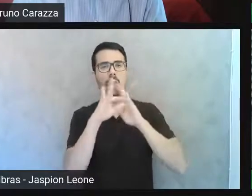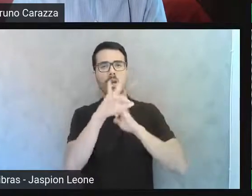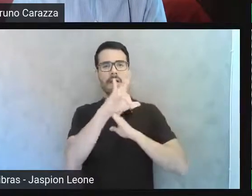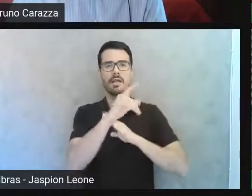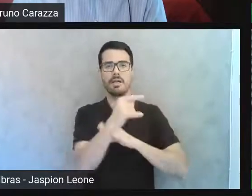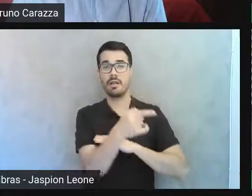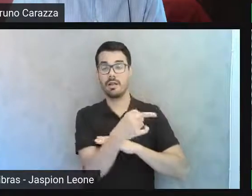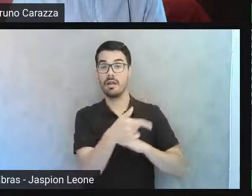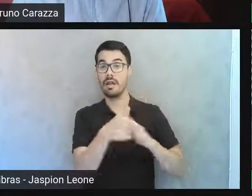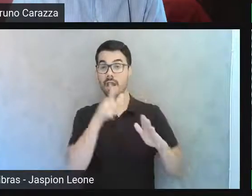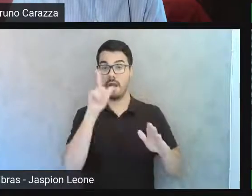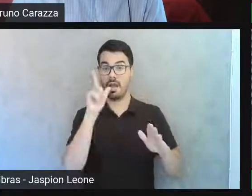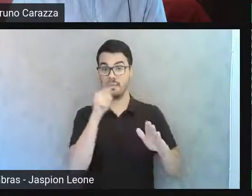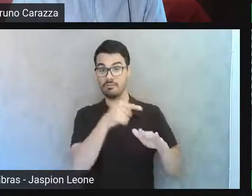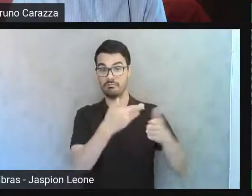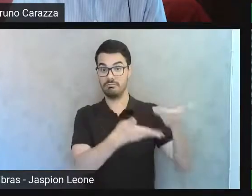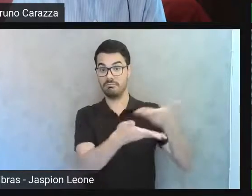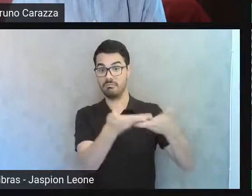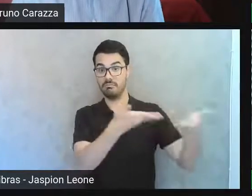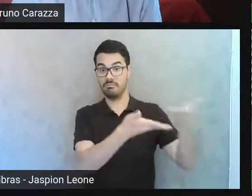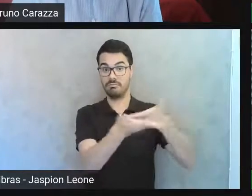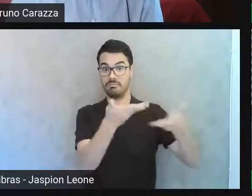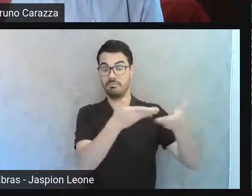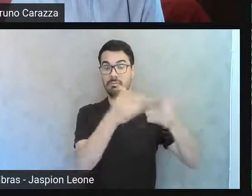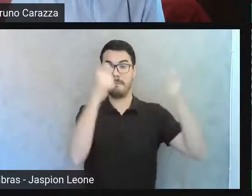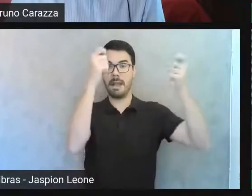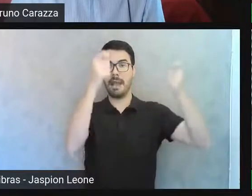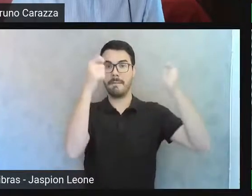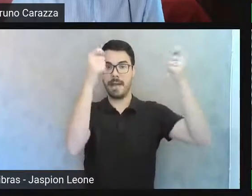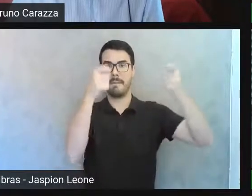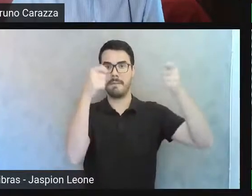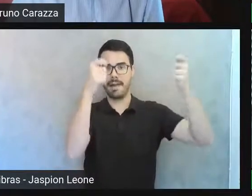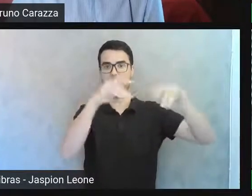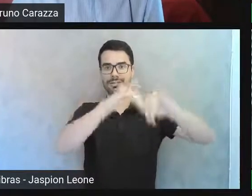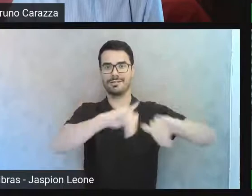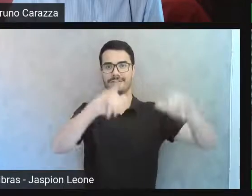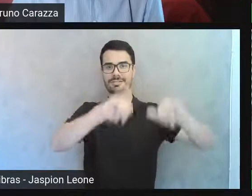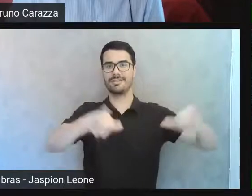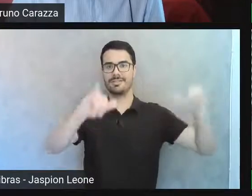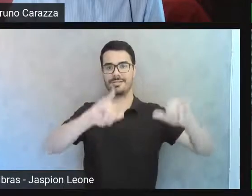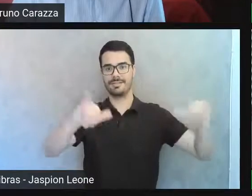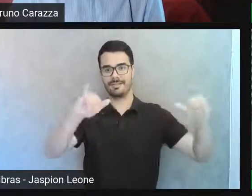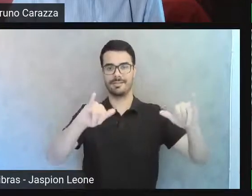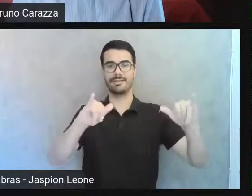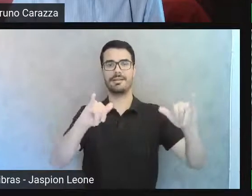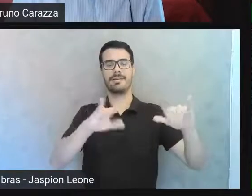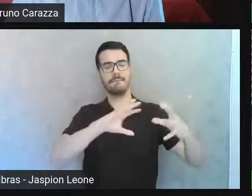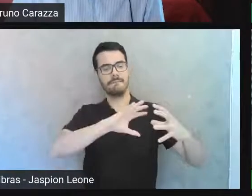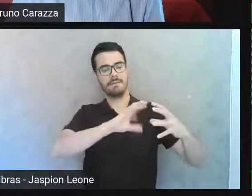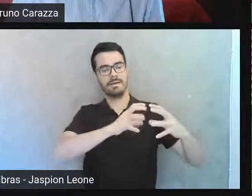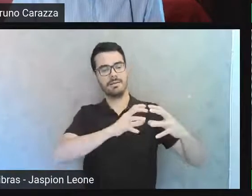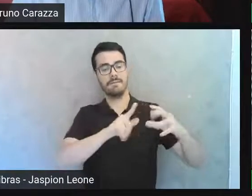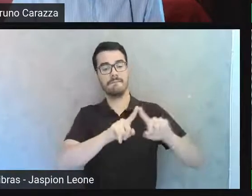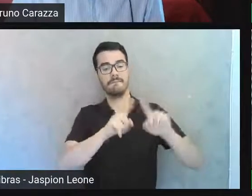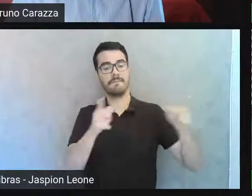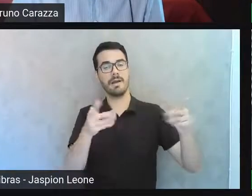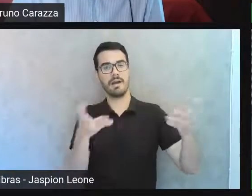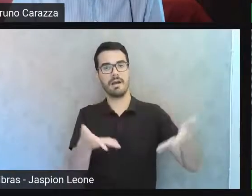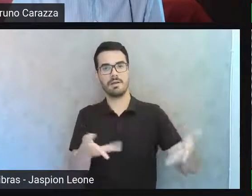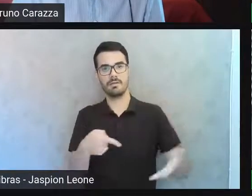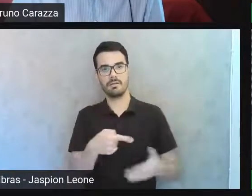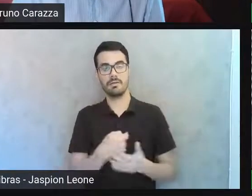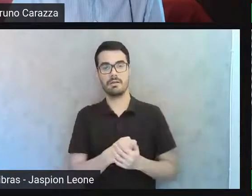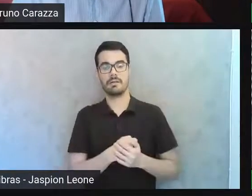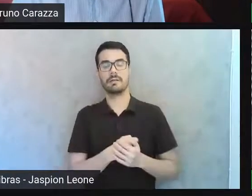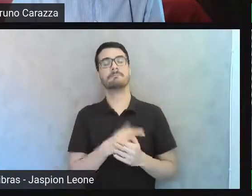eram indispensáveis para a militância. Você vai militar, você vai procurar uma organização, vai ver qual é o seu partido. Agora, o pessoal